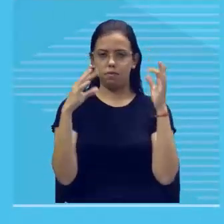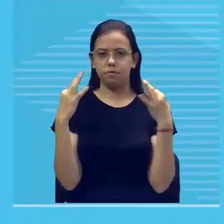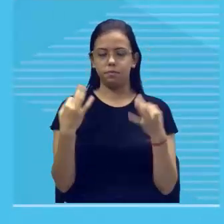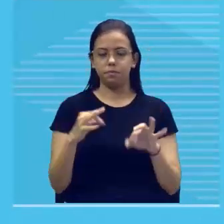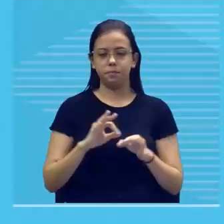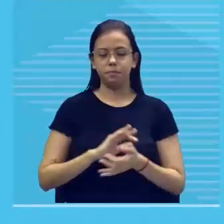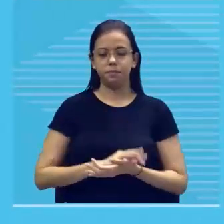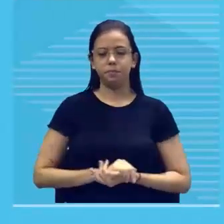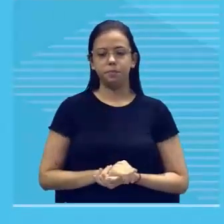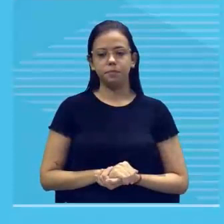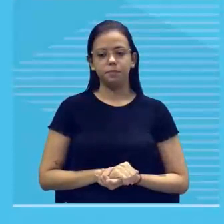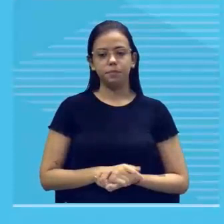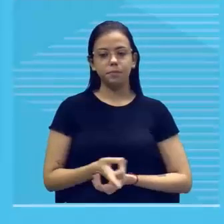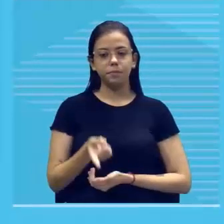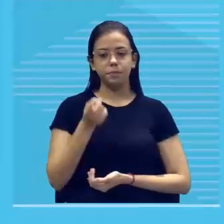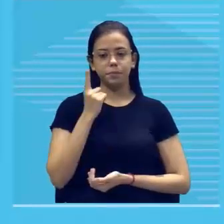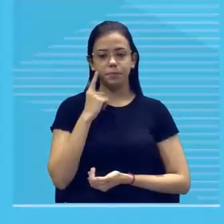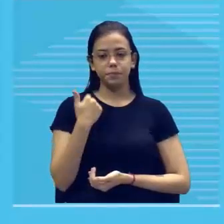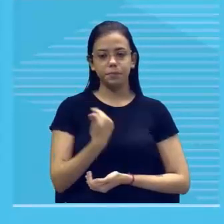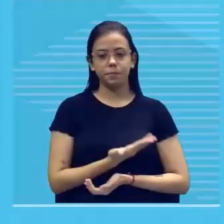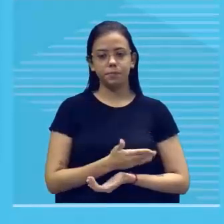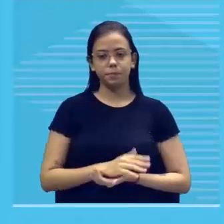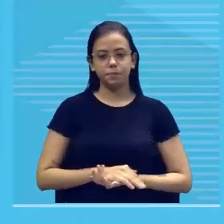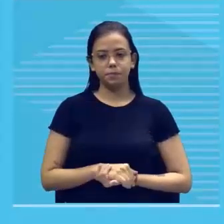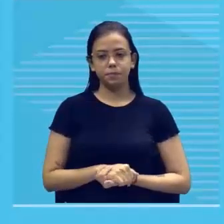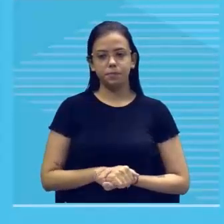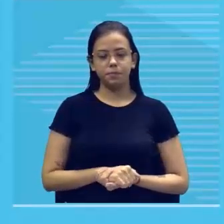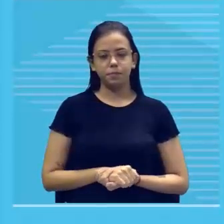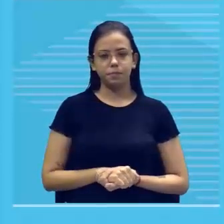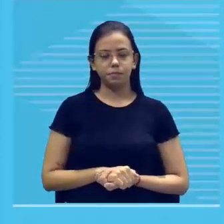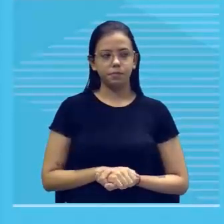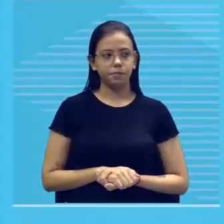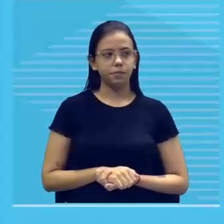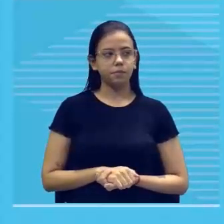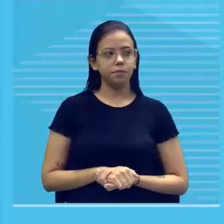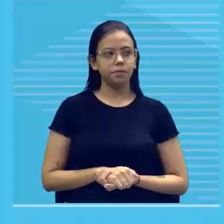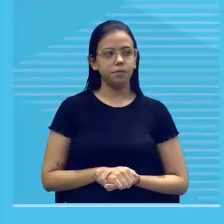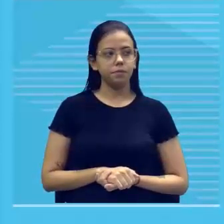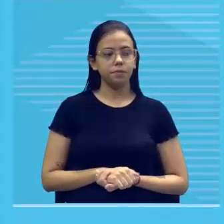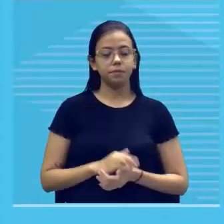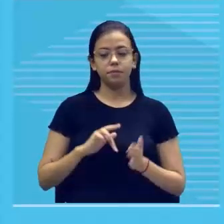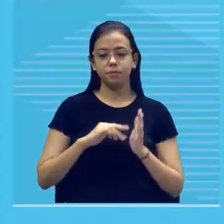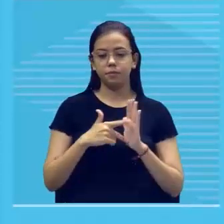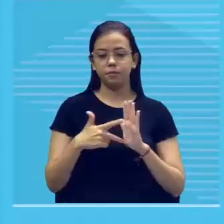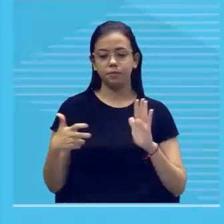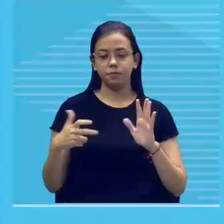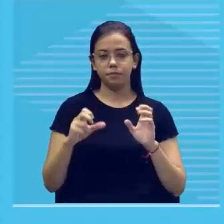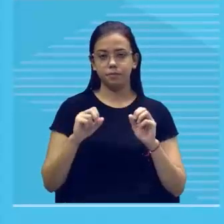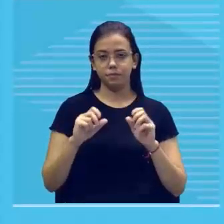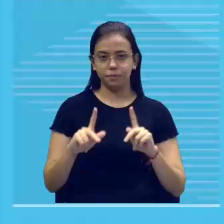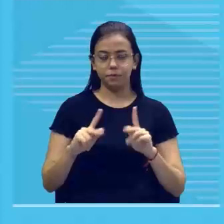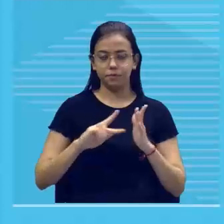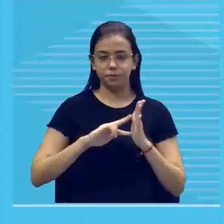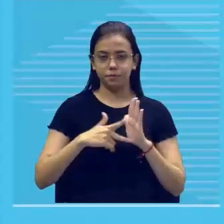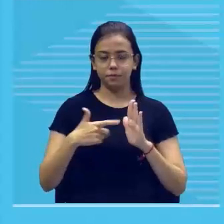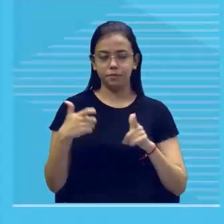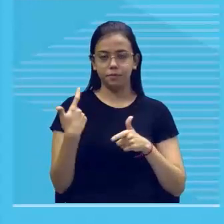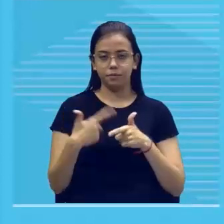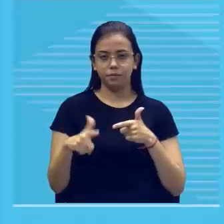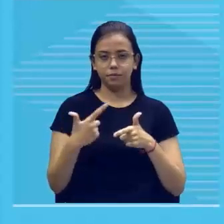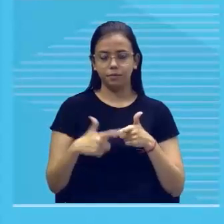correto Olha só meu povo interpreta já beleza interpreta o